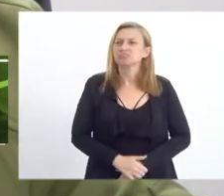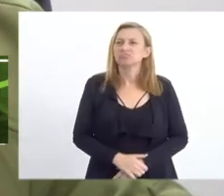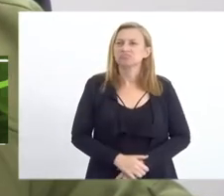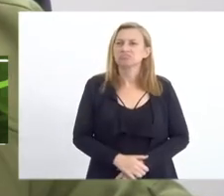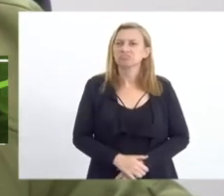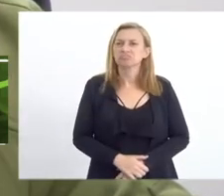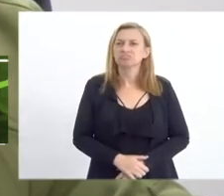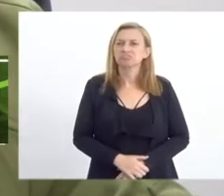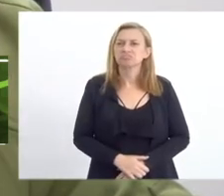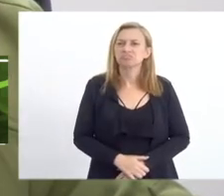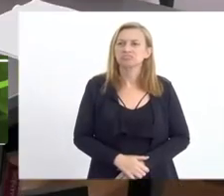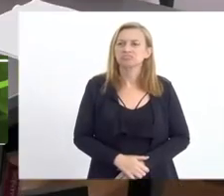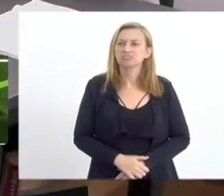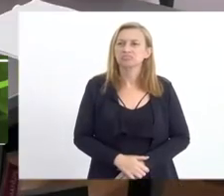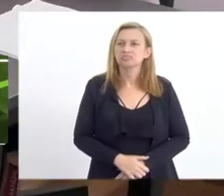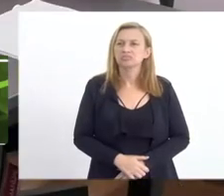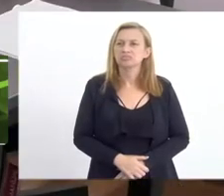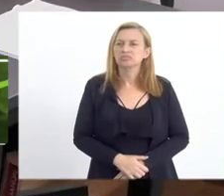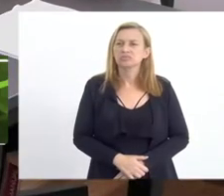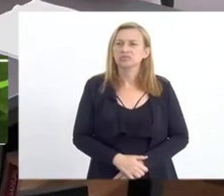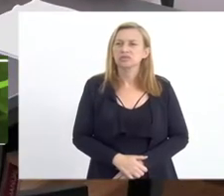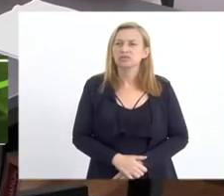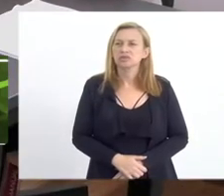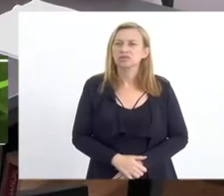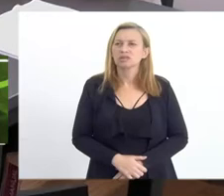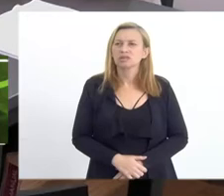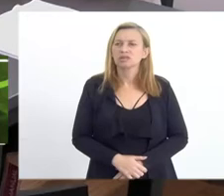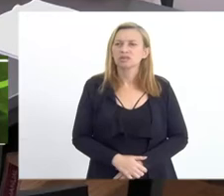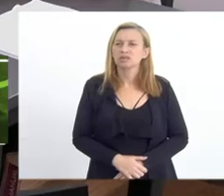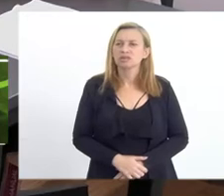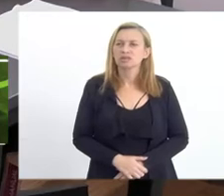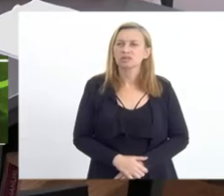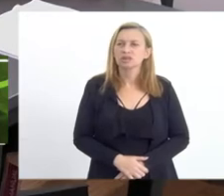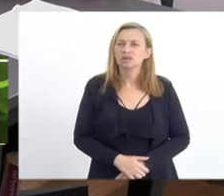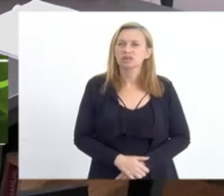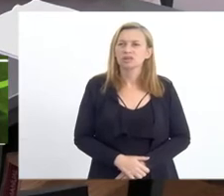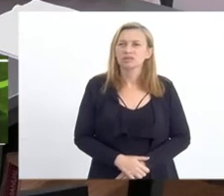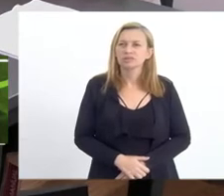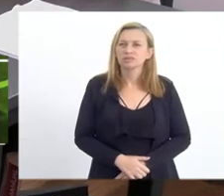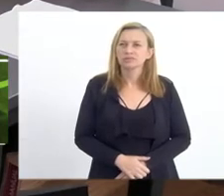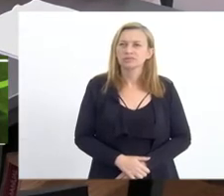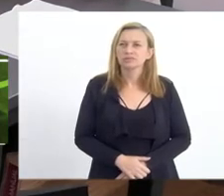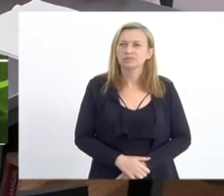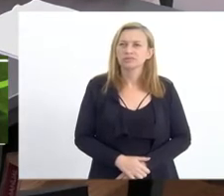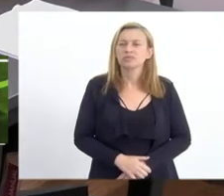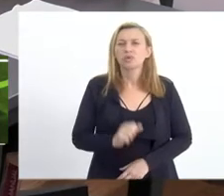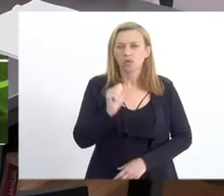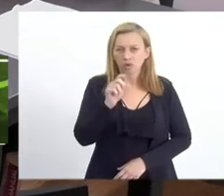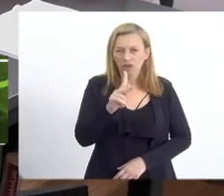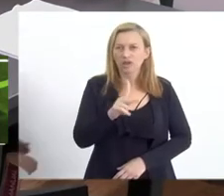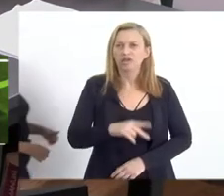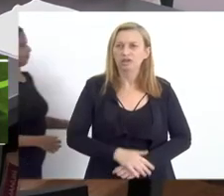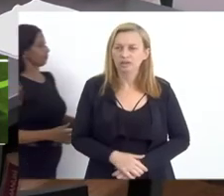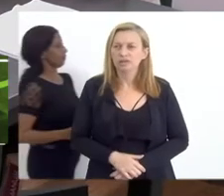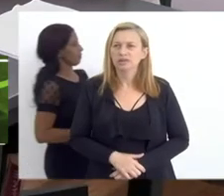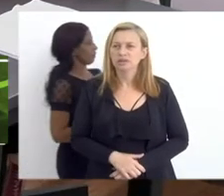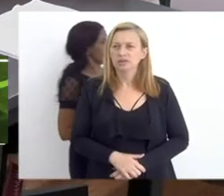Está Tá ok.